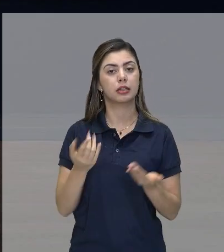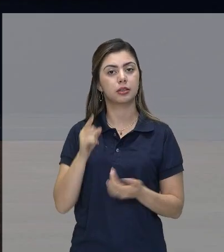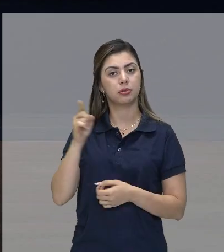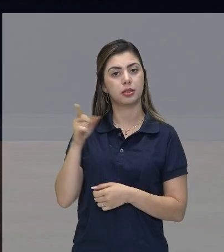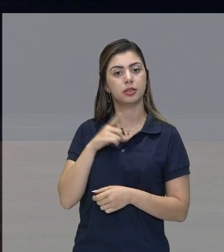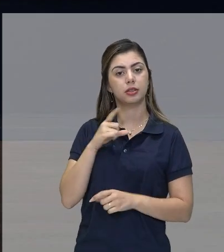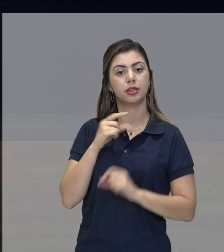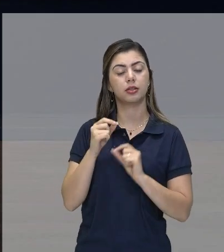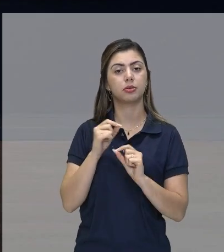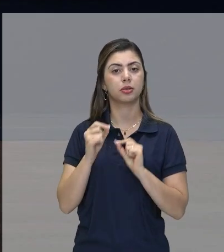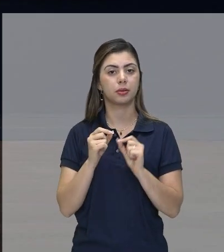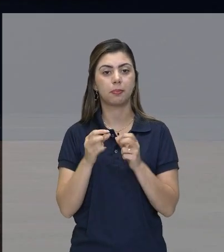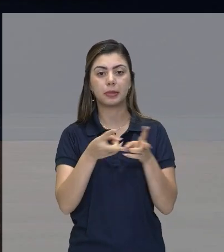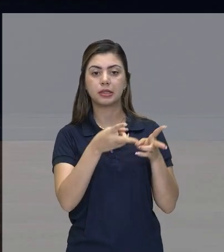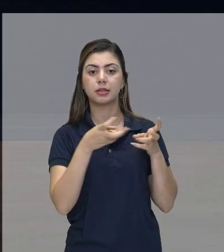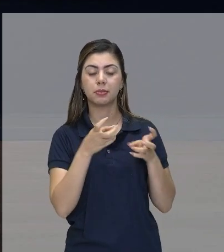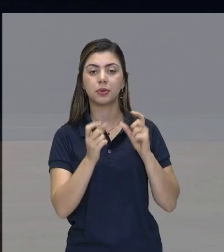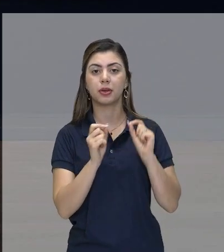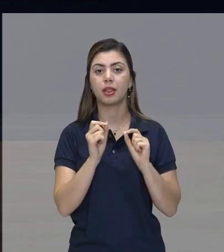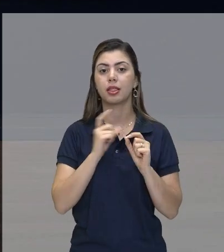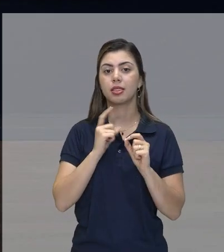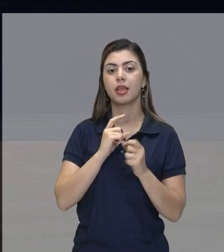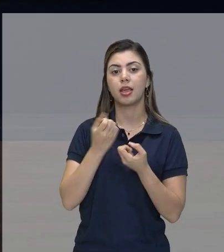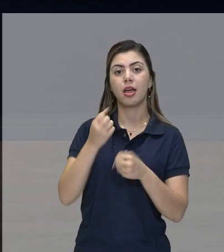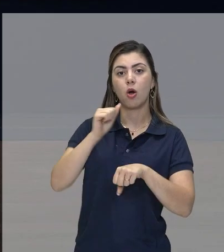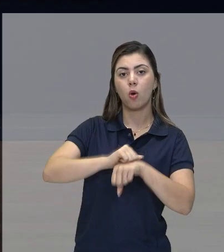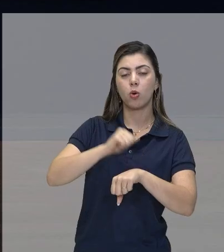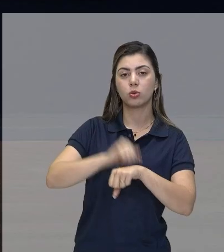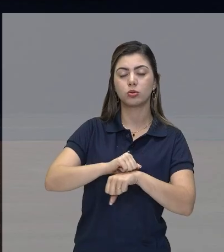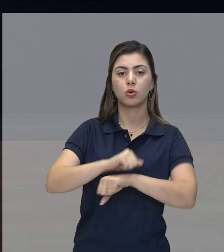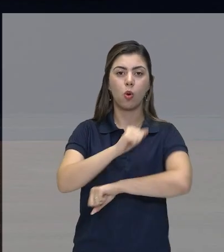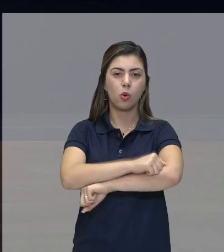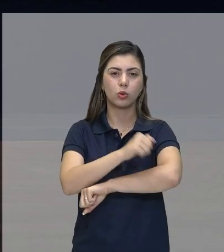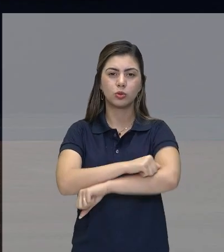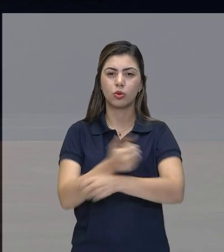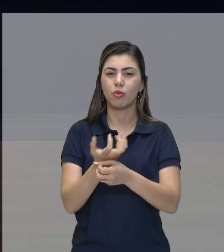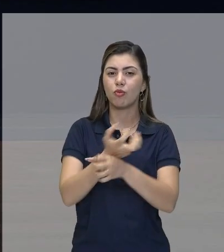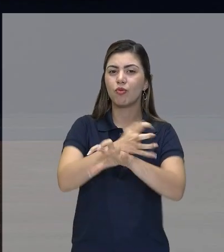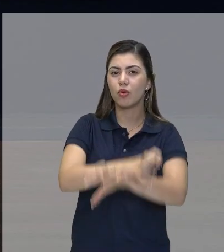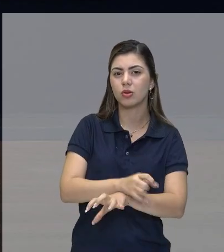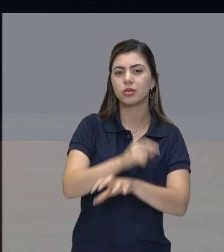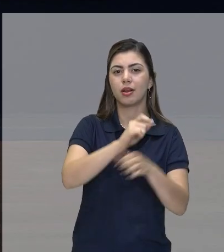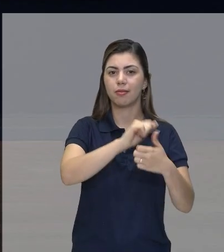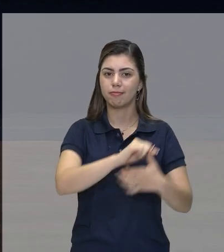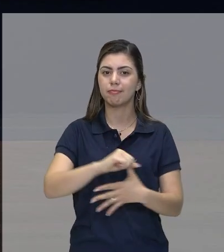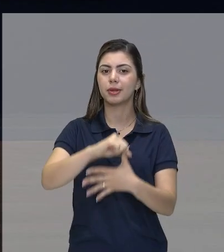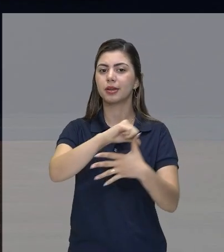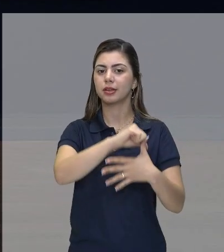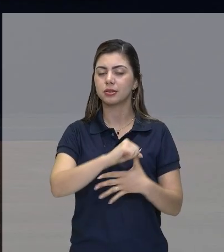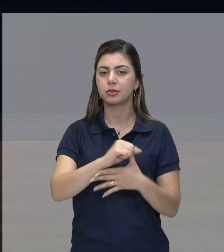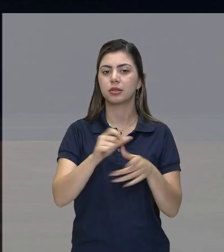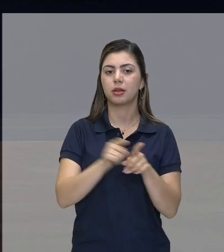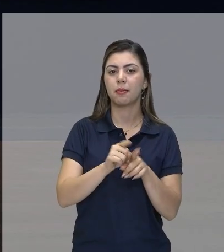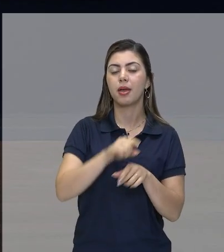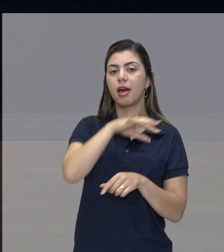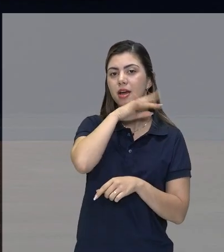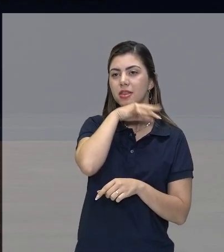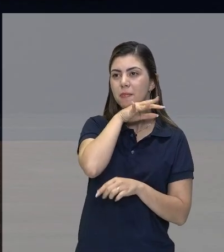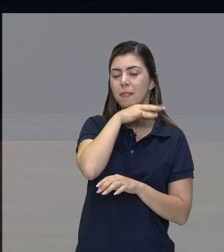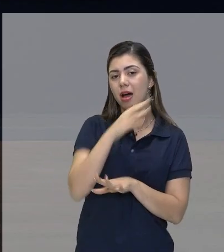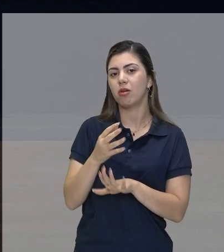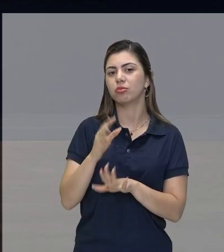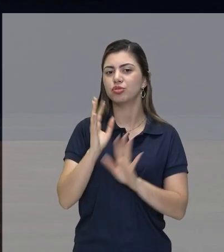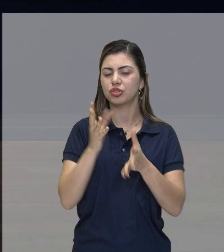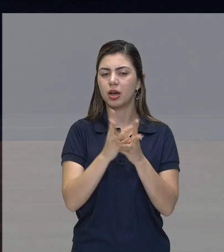importantes incluem os fósseis, né, que foram encontrados na América do Sul. Ele encontrou fósseis de animais que foram extintos,